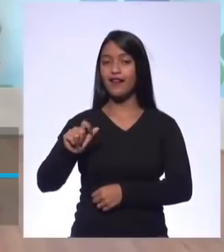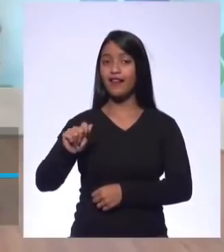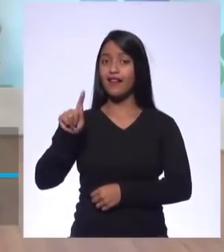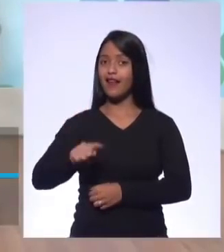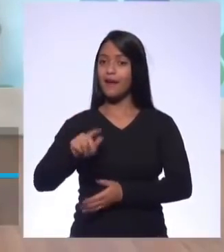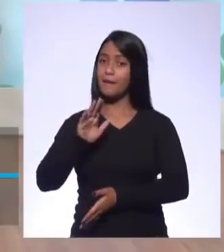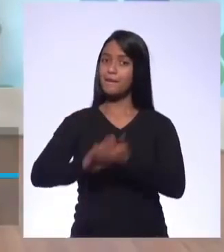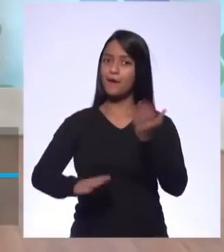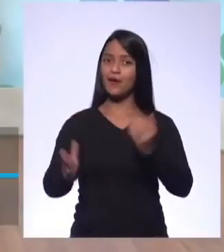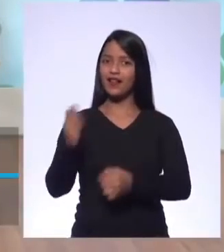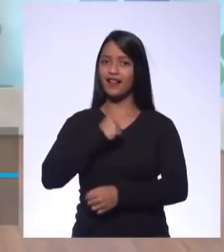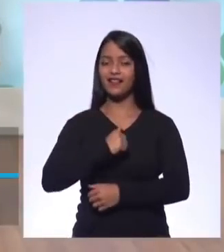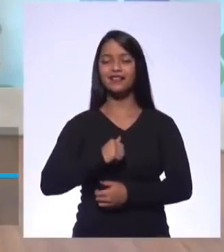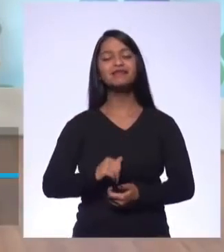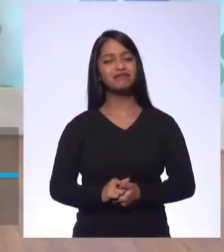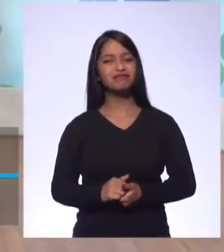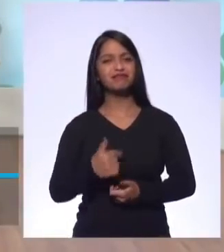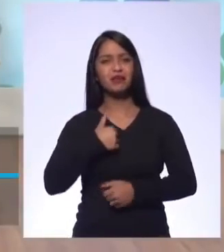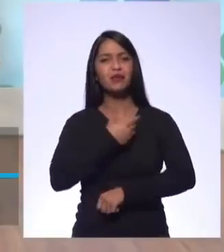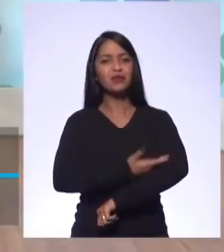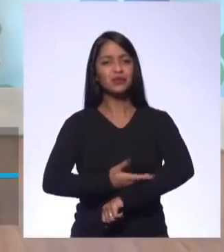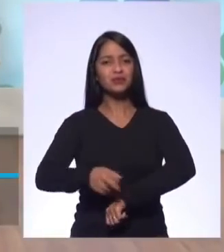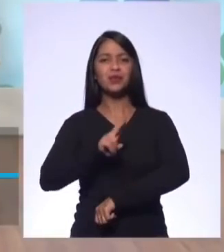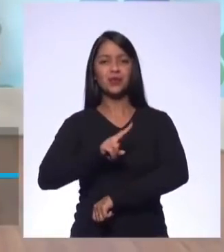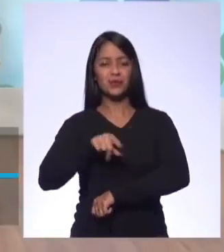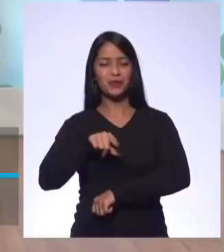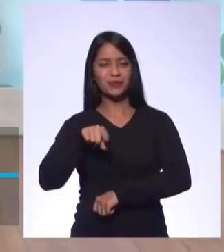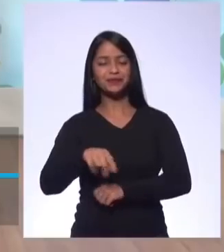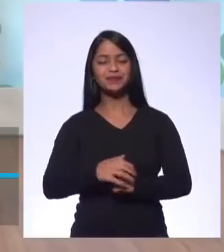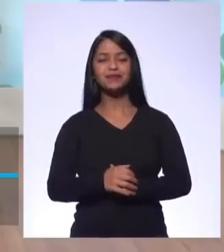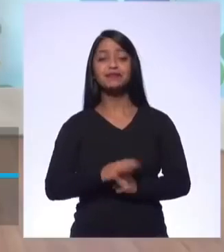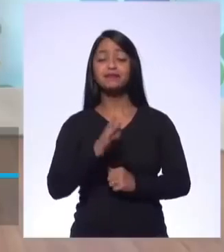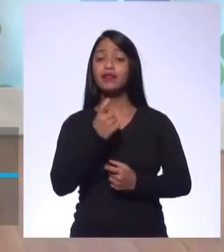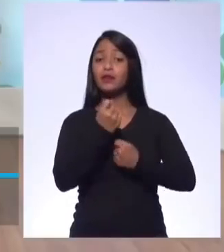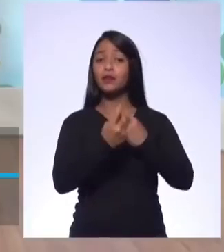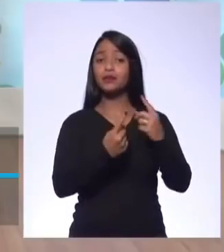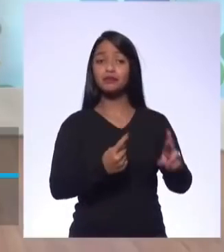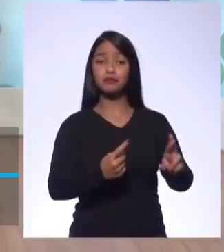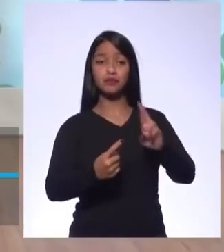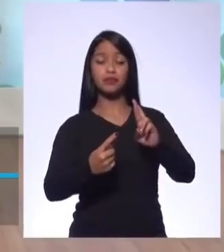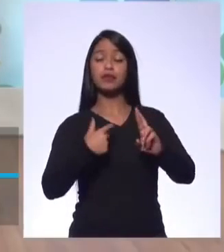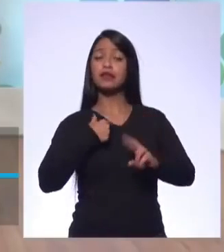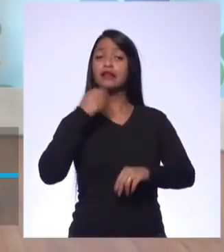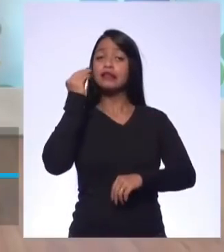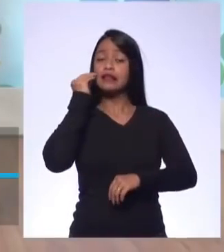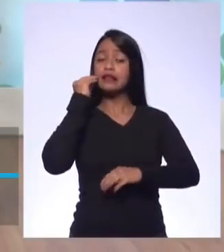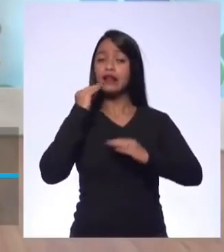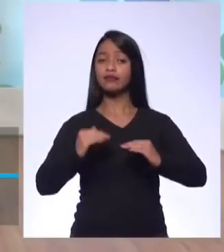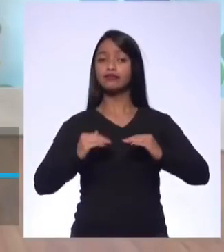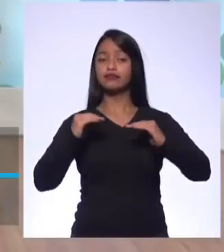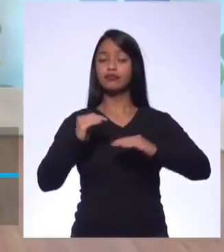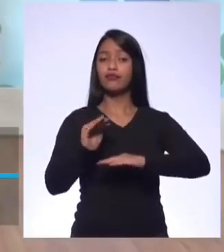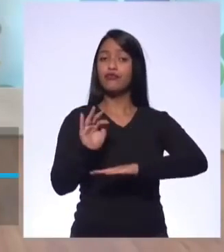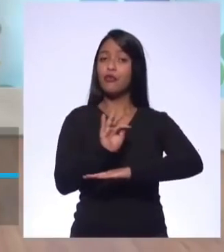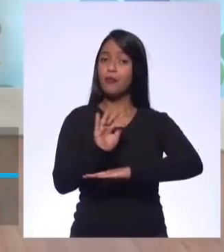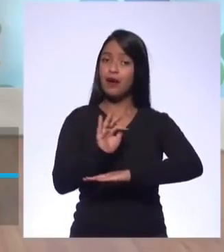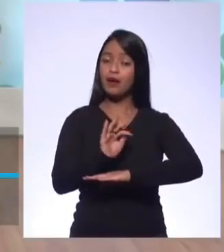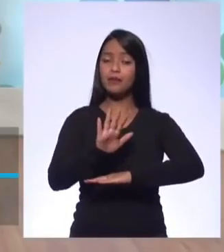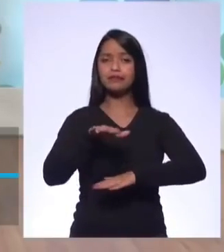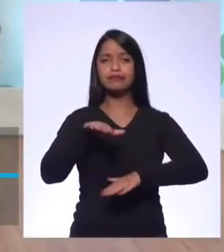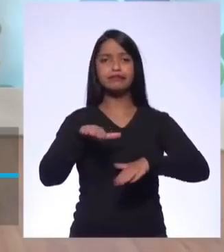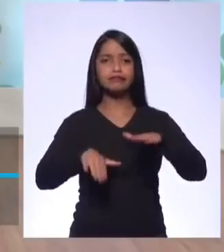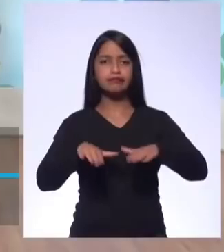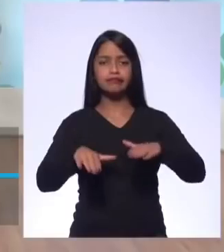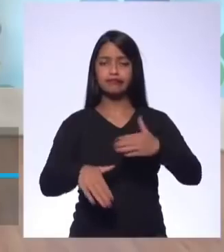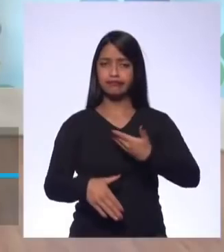gente. Mas eu adorei mesmo. Tem gente falando que tentaria um jeito mais formal, mas dependendo realmente do grau de intimidade da